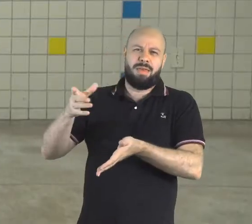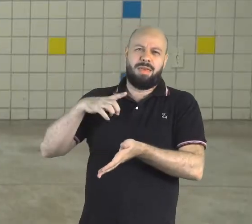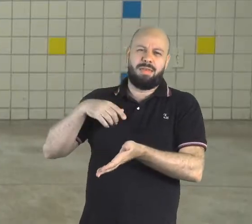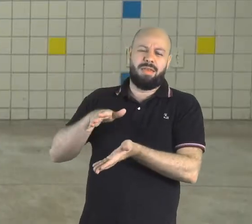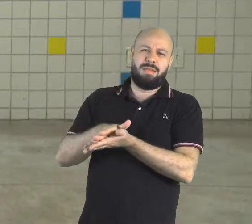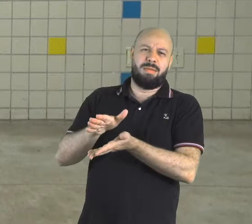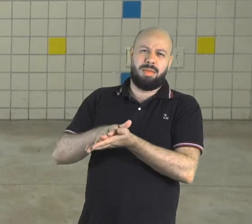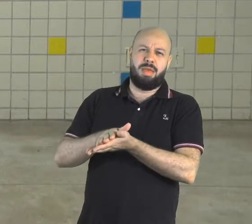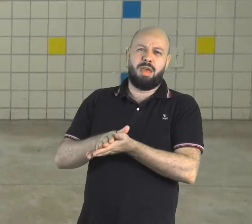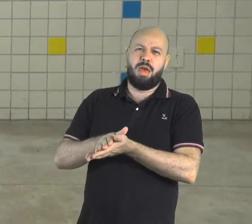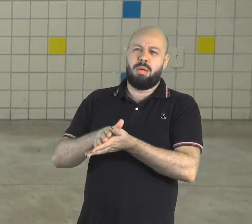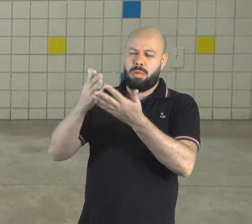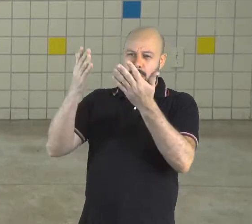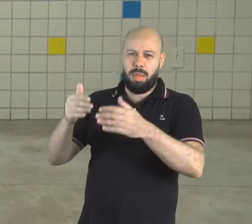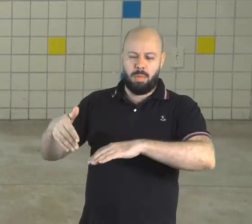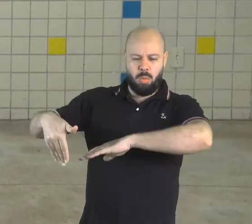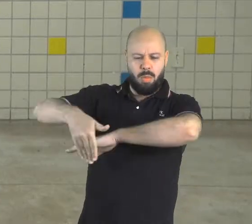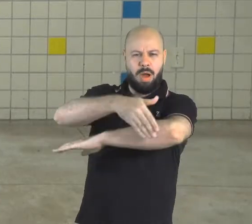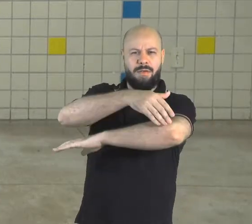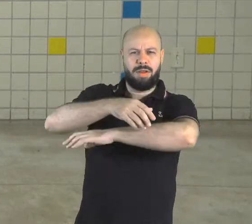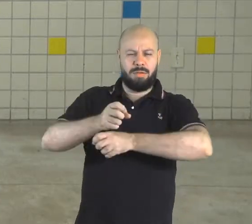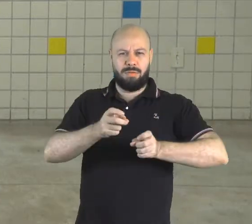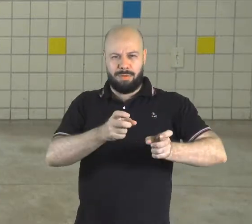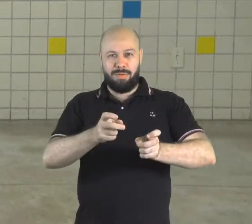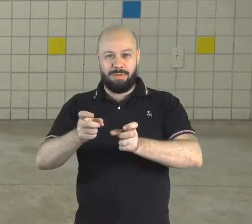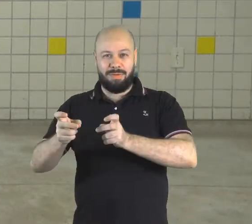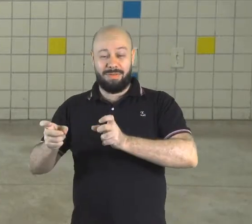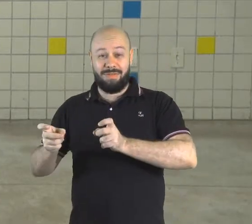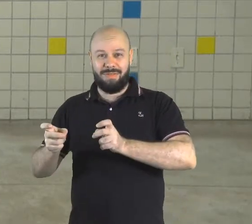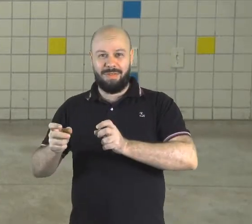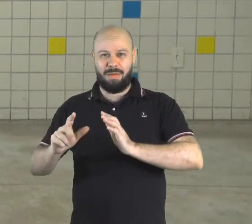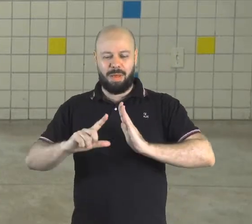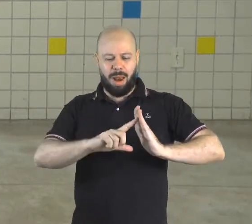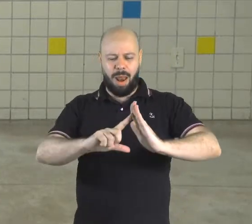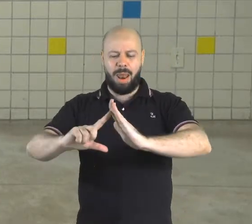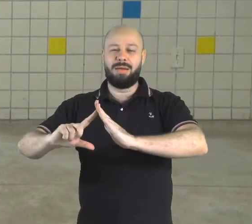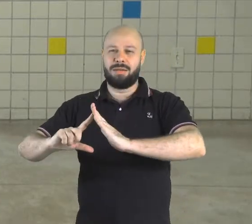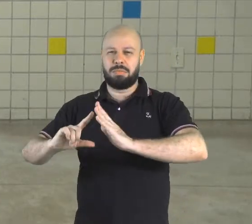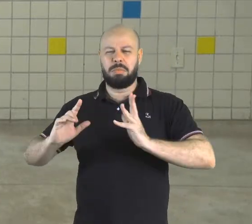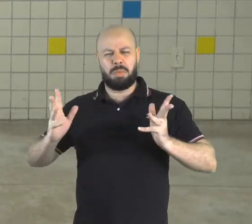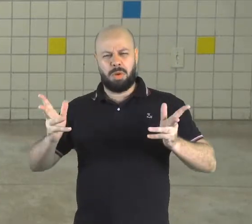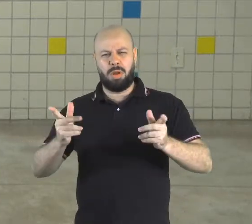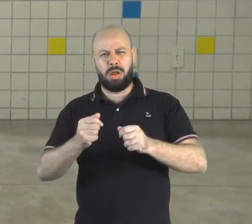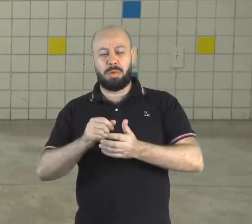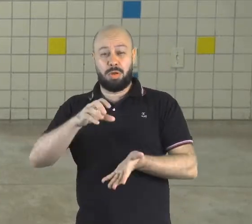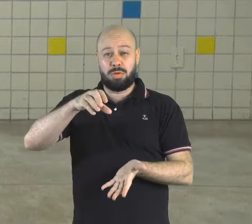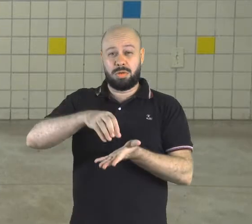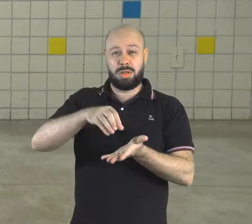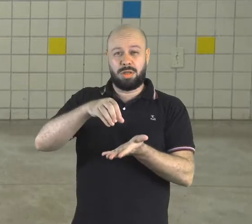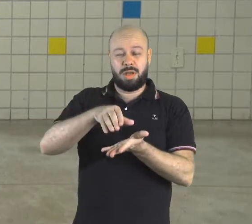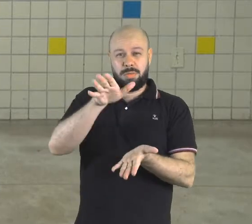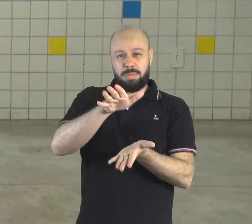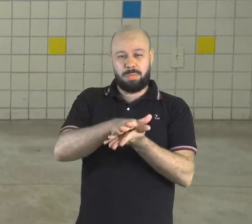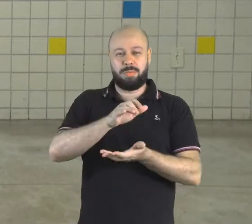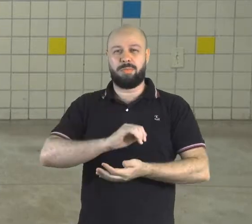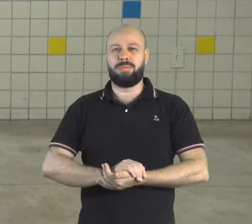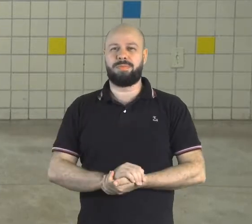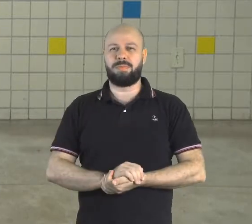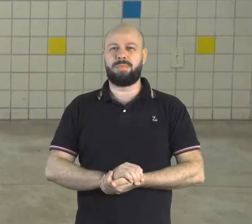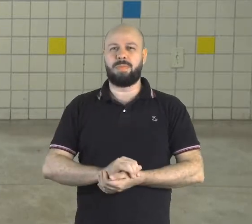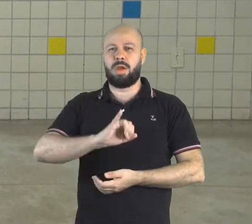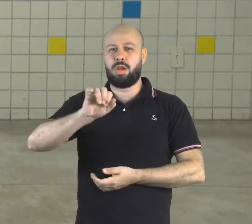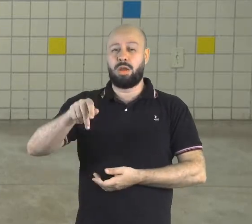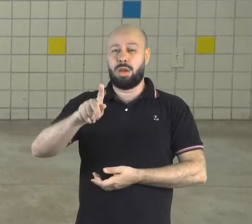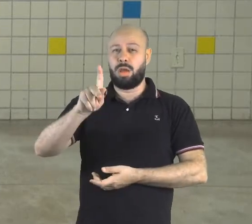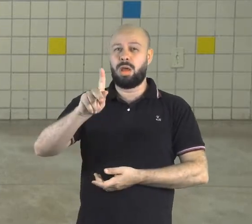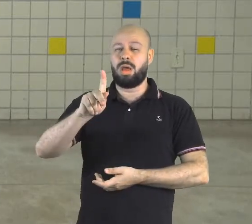nossa cidade, uma avenida comercial, uma avenida muito bonita, bem no centro da cidade. Bem, JK